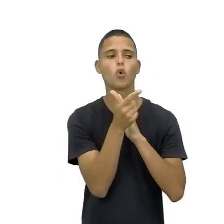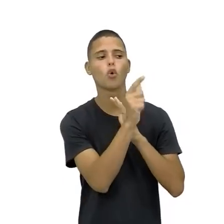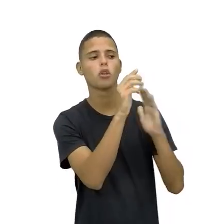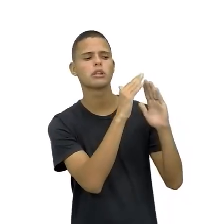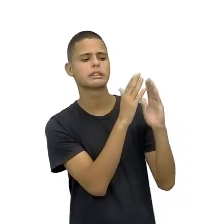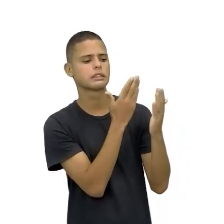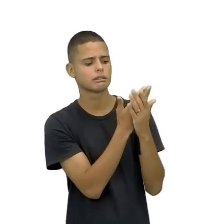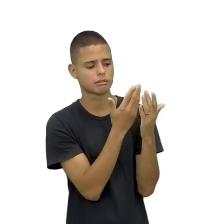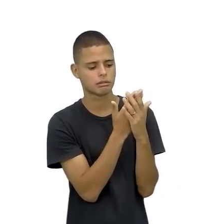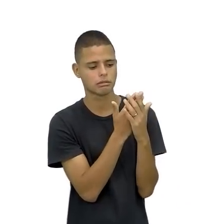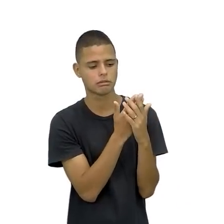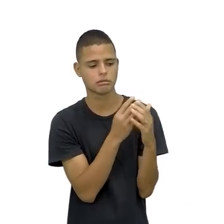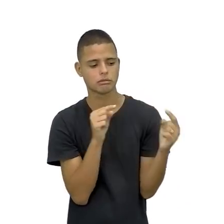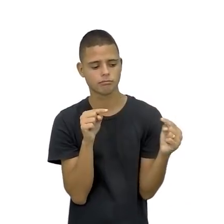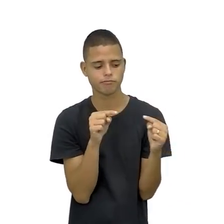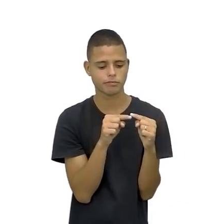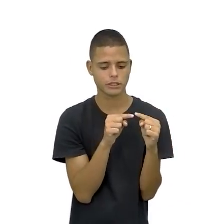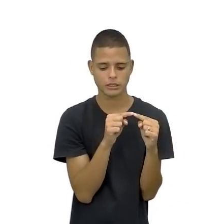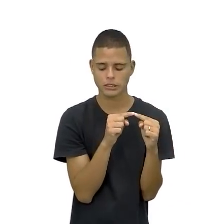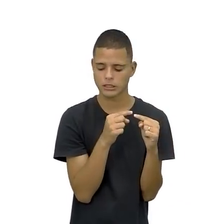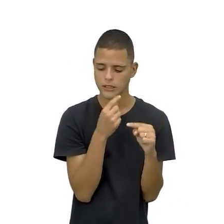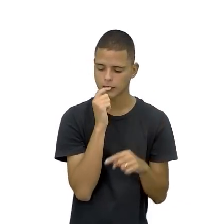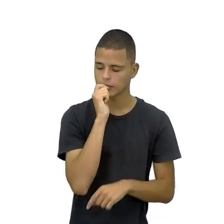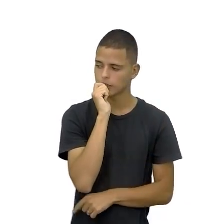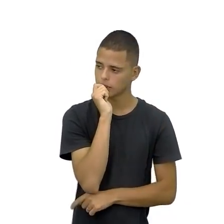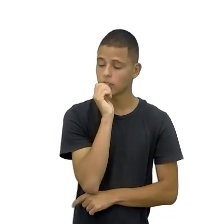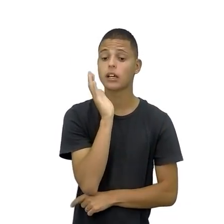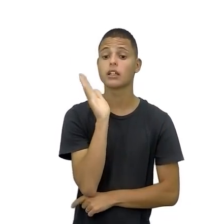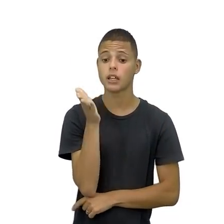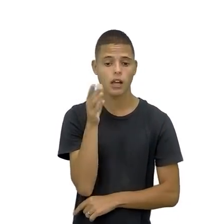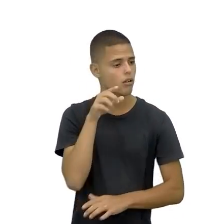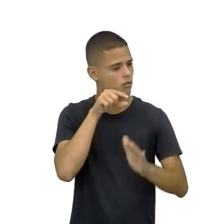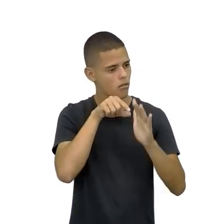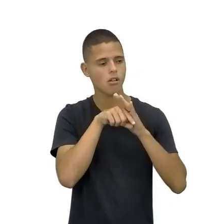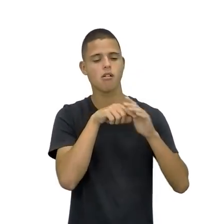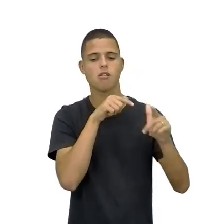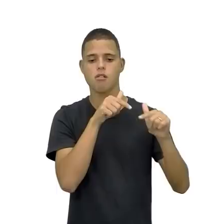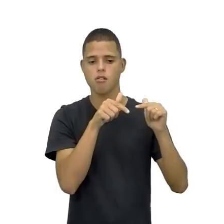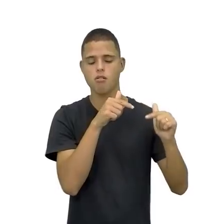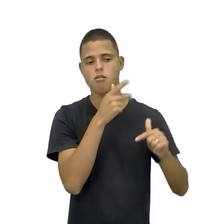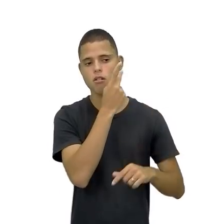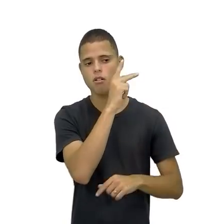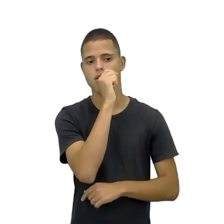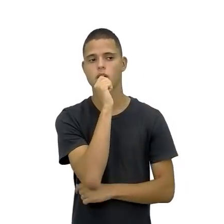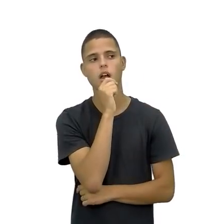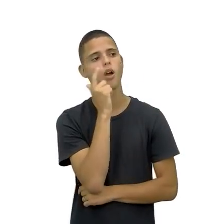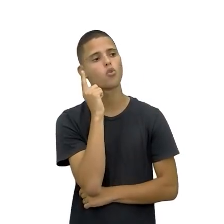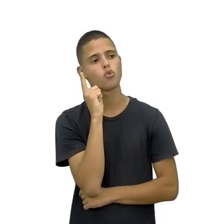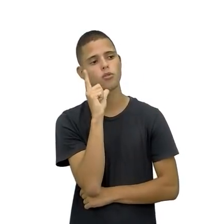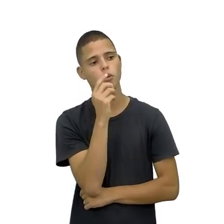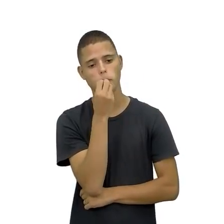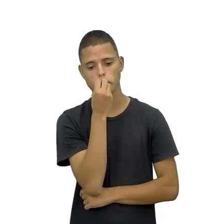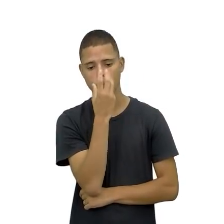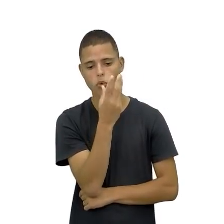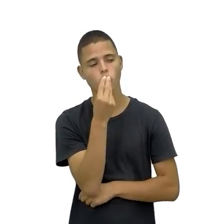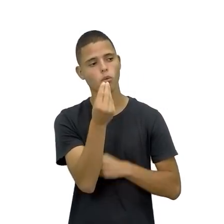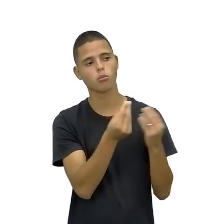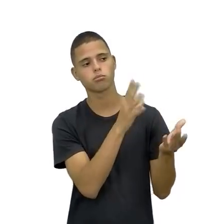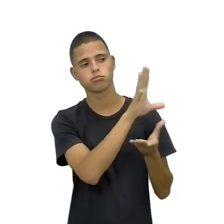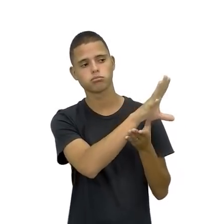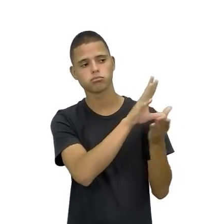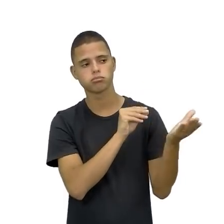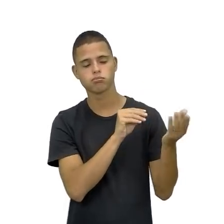algumas questões que já foram feitas, ou alguns trabalhos que já foram realizados, ou projetos, e que deram certo. Como é que eu posso adaptar